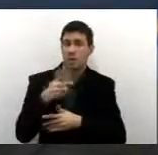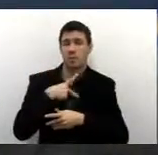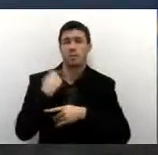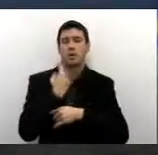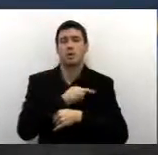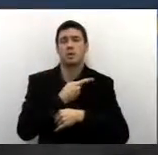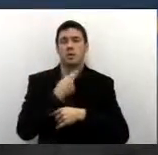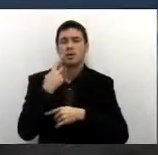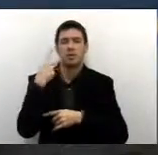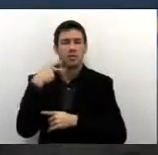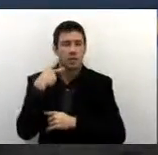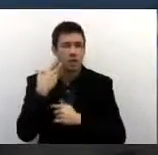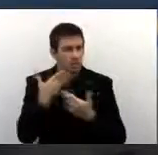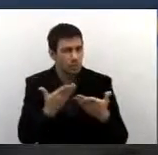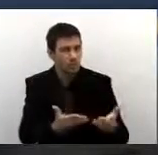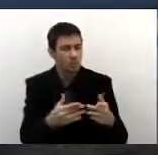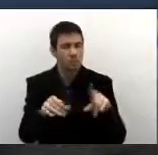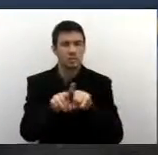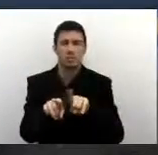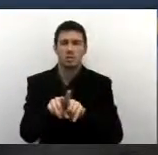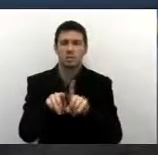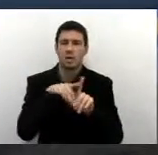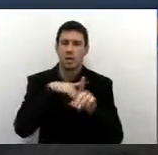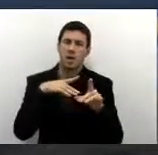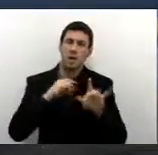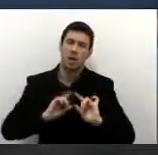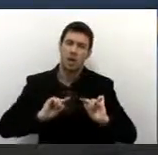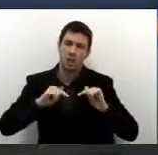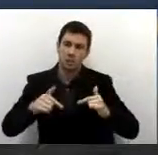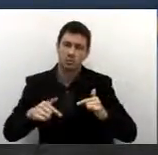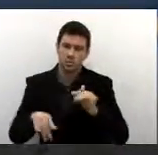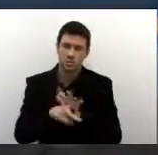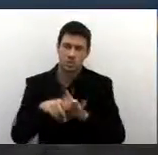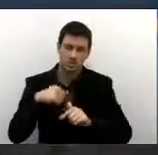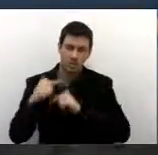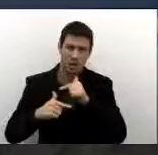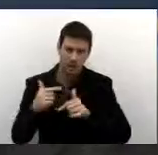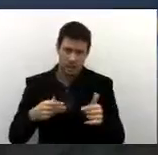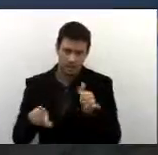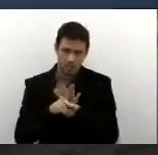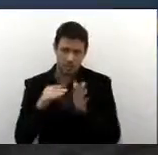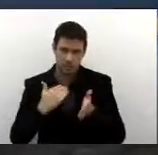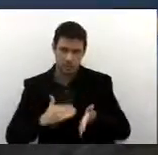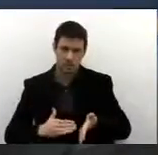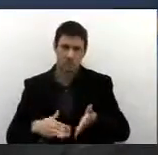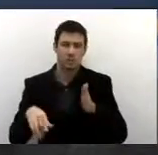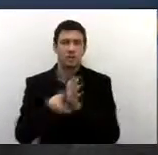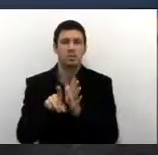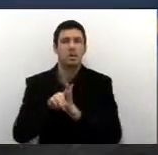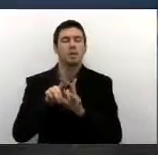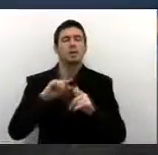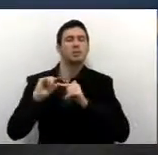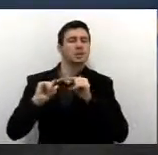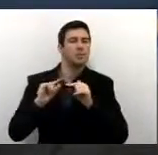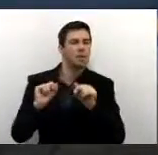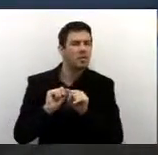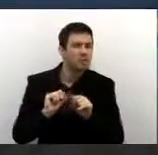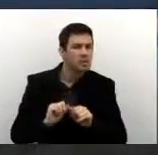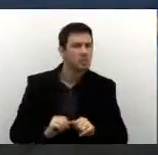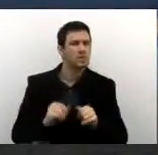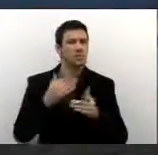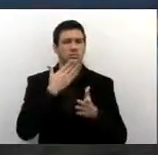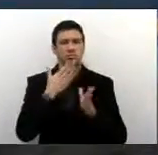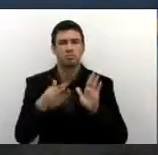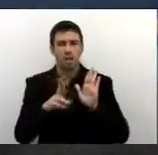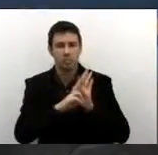nobres vereadores, a atuação da nossa secretaria, o trabalho que ela vem executando, os requerimentos